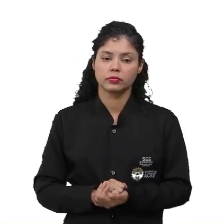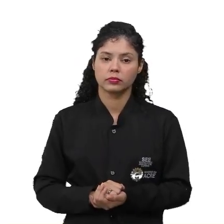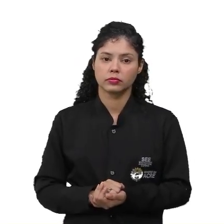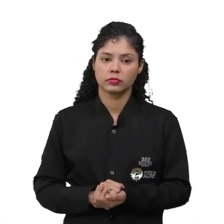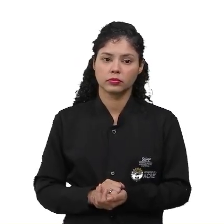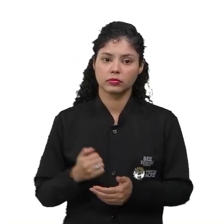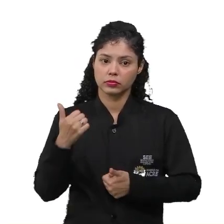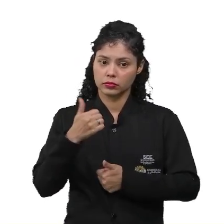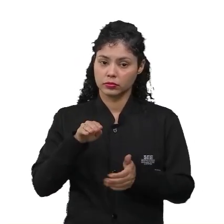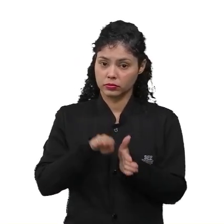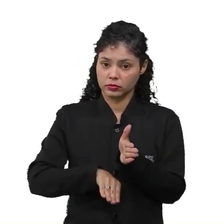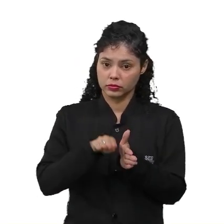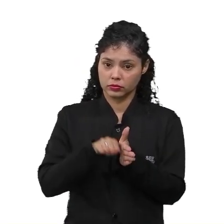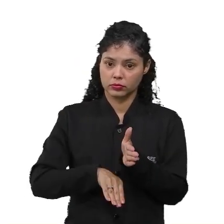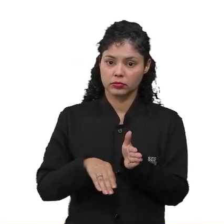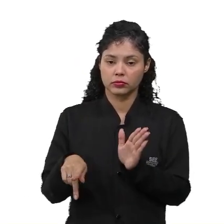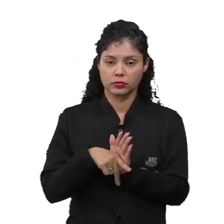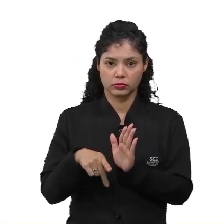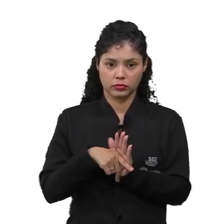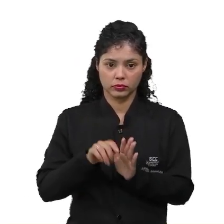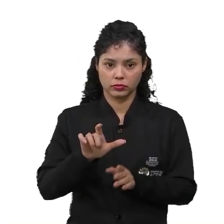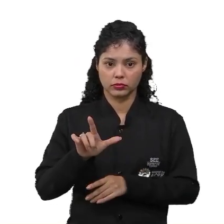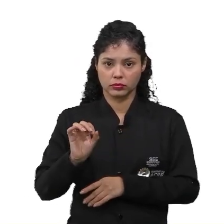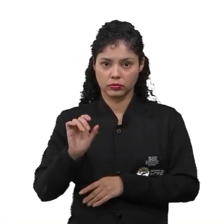a subtração dos logaritmos.